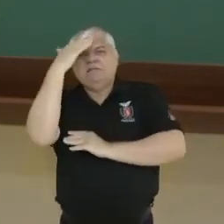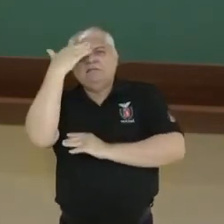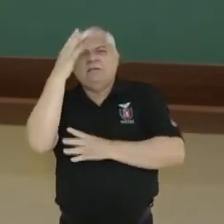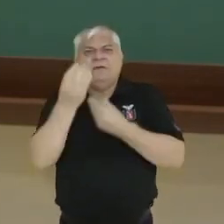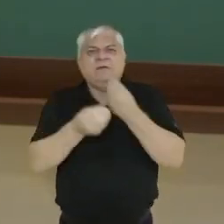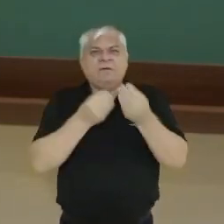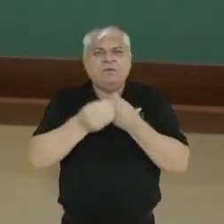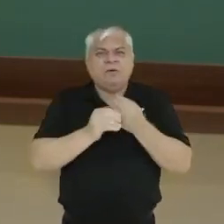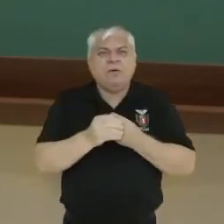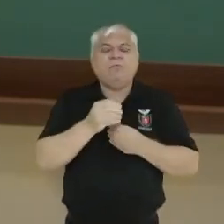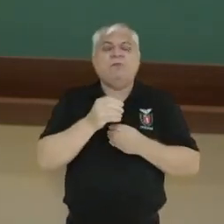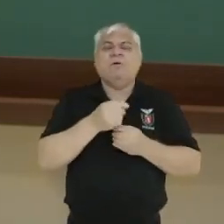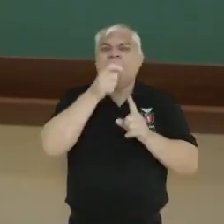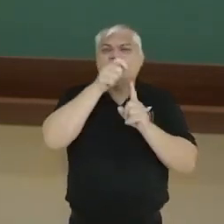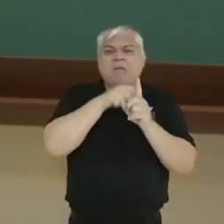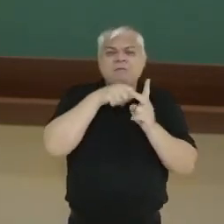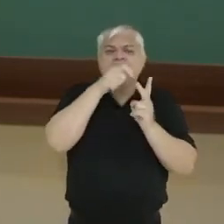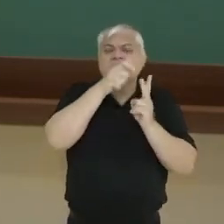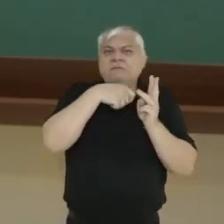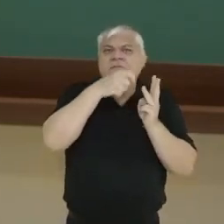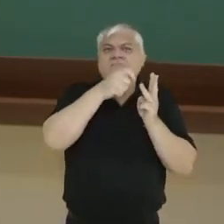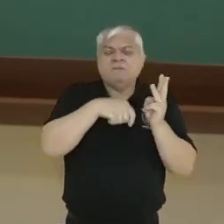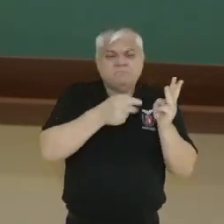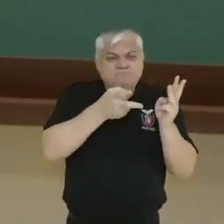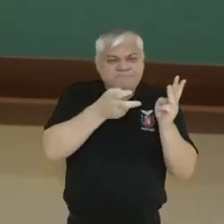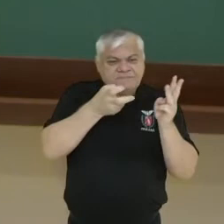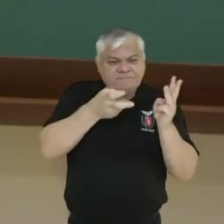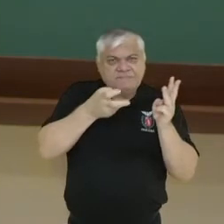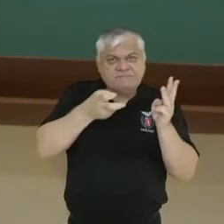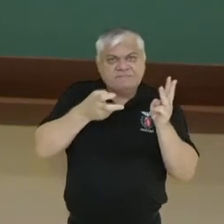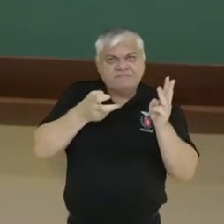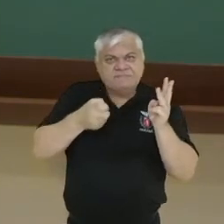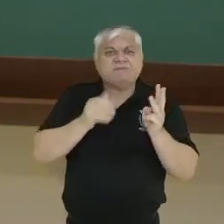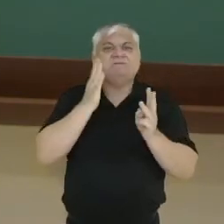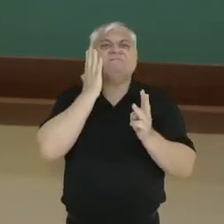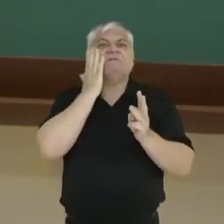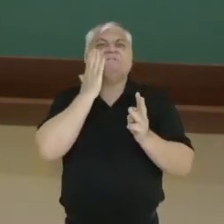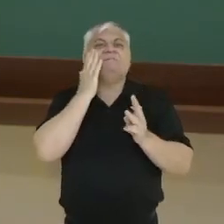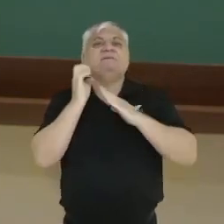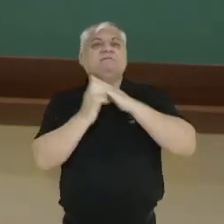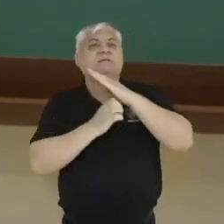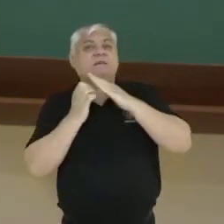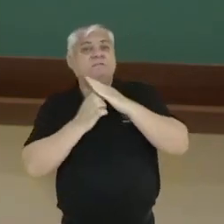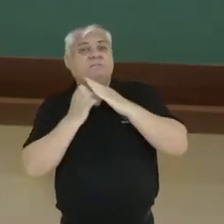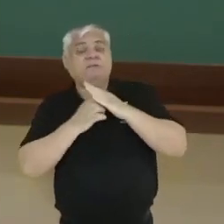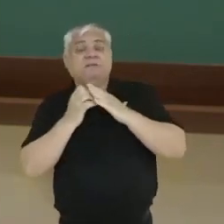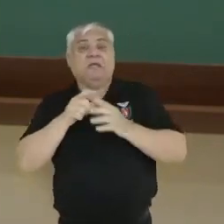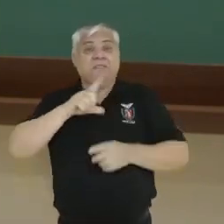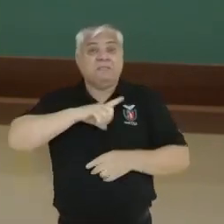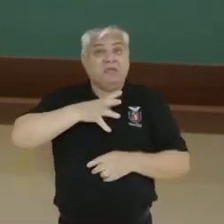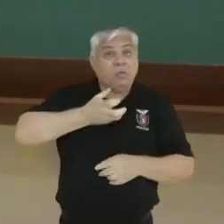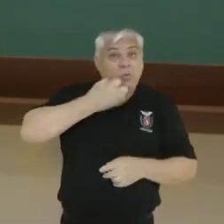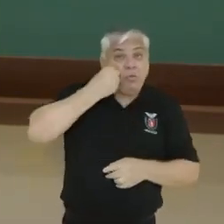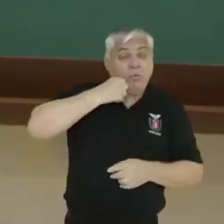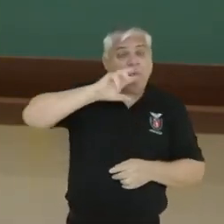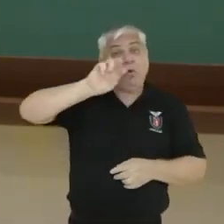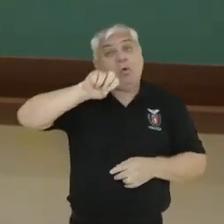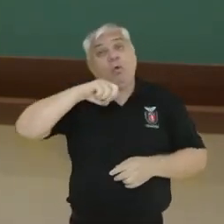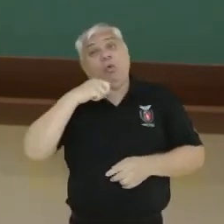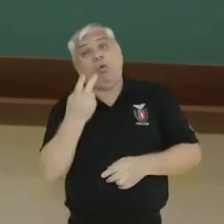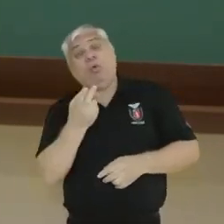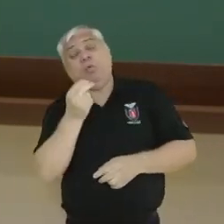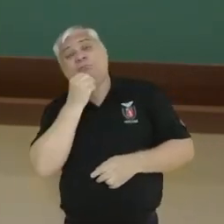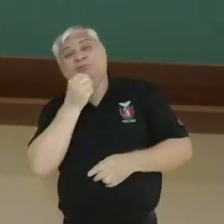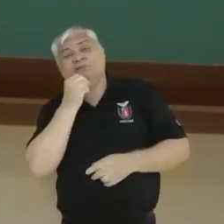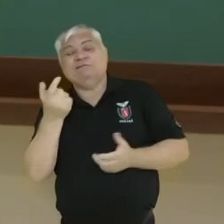ter mensalmente qual é o custo da sua empresa para você ver se está tendo lucro ou ainda não